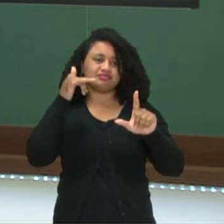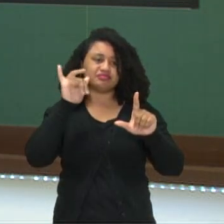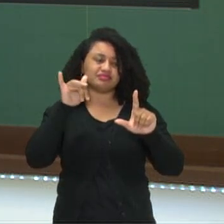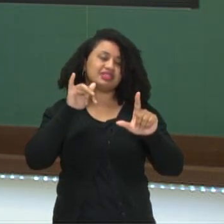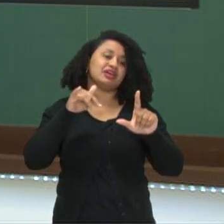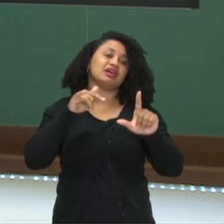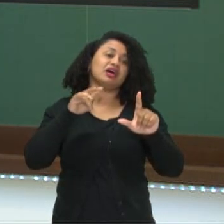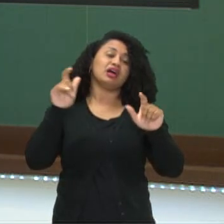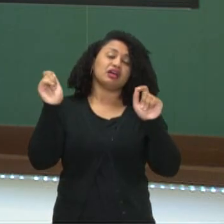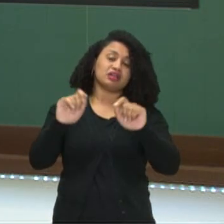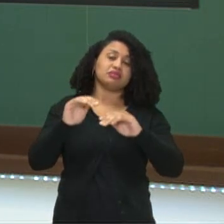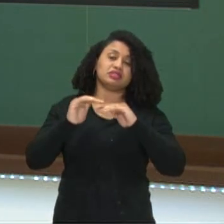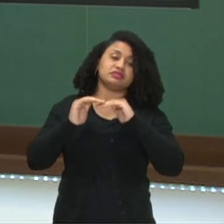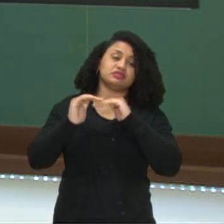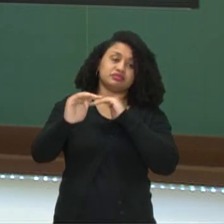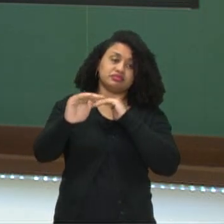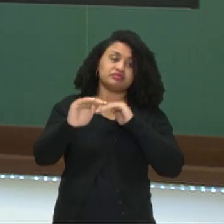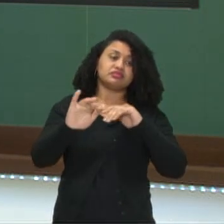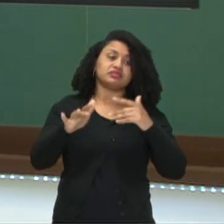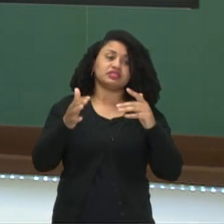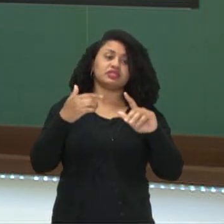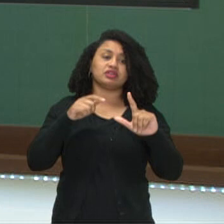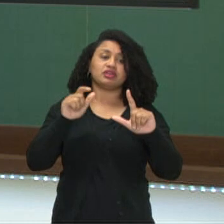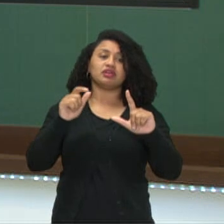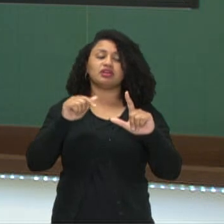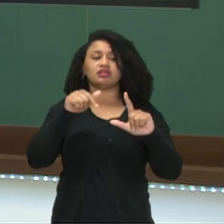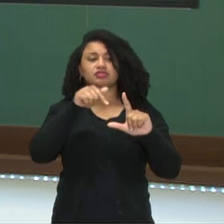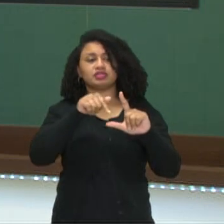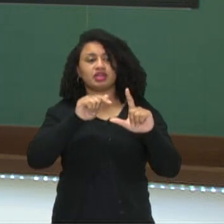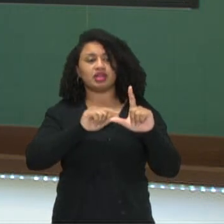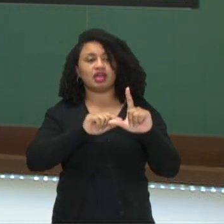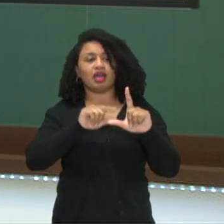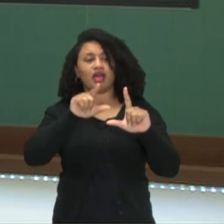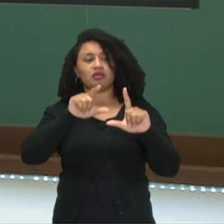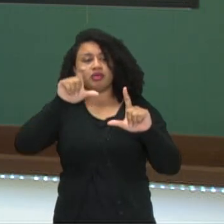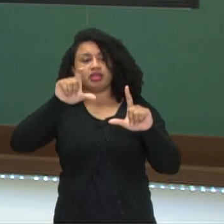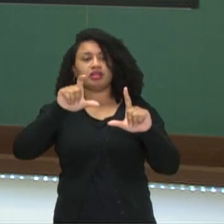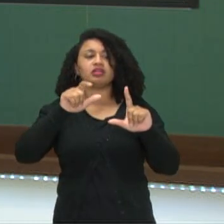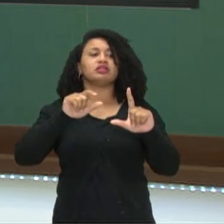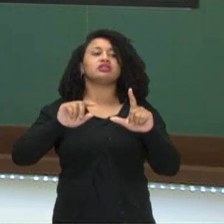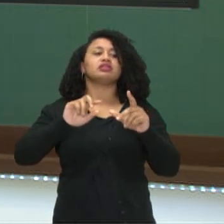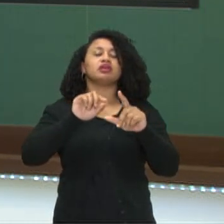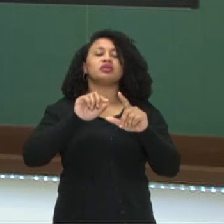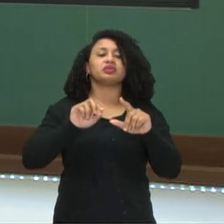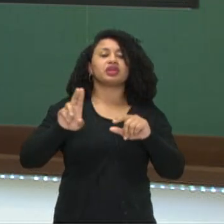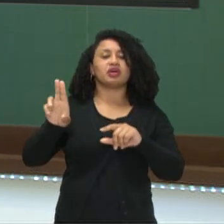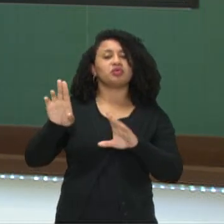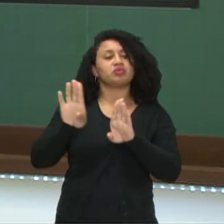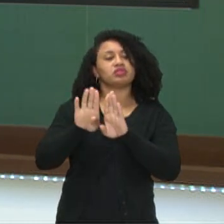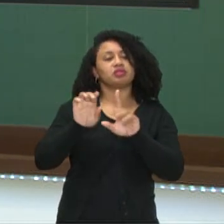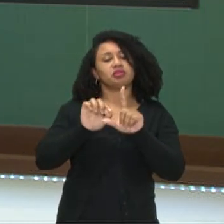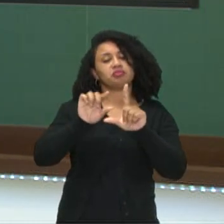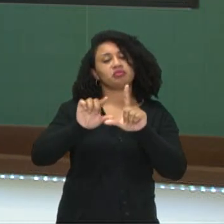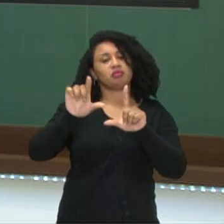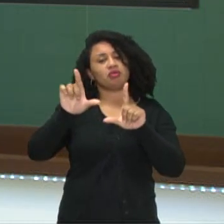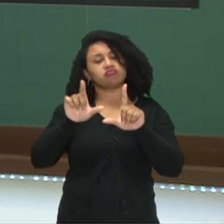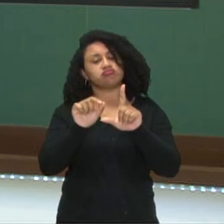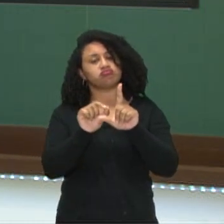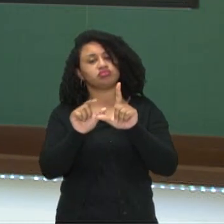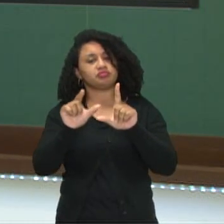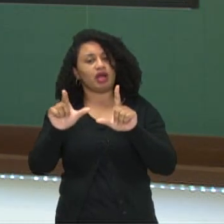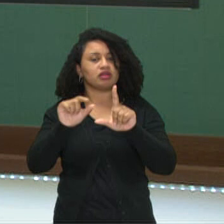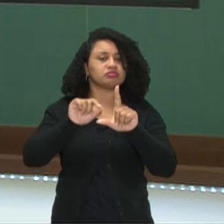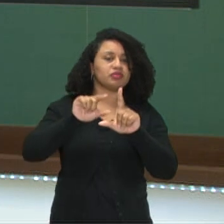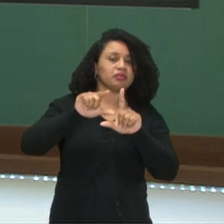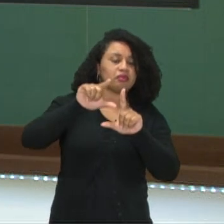que a capacitância é constante. Então, se a carga elétrica aumenta 2 vezes, a tensão aumenta 2 vezes. Se a carga elétrica aumenta